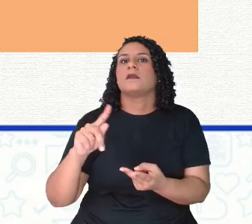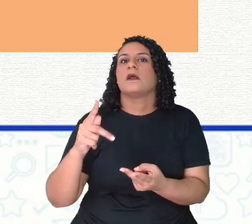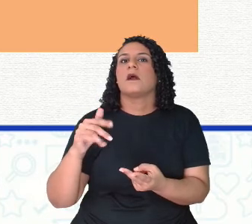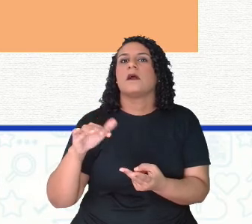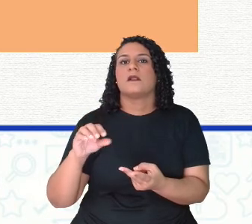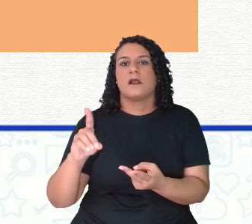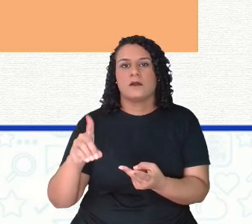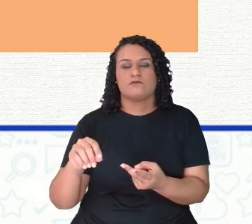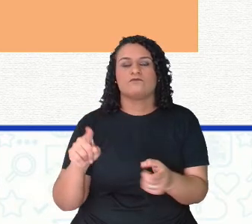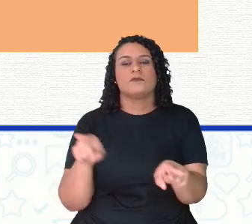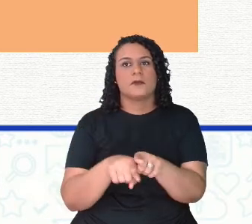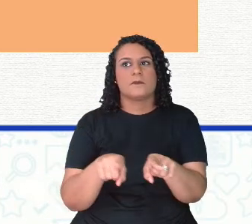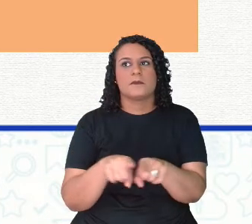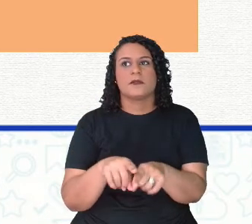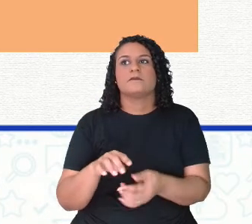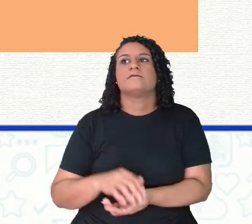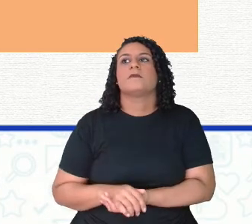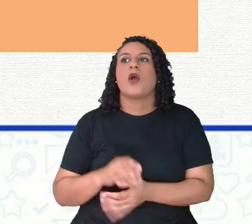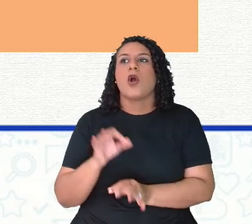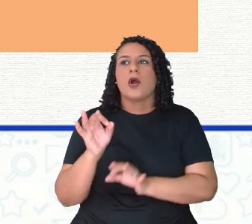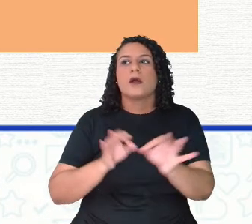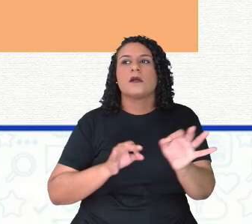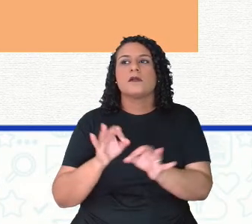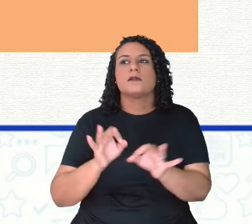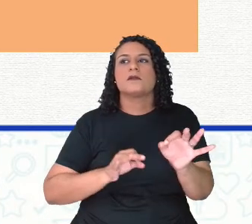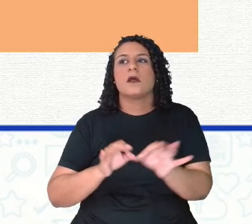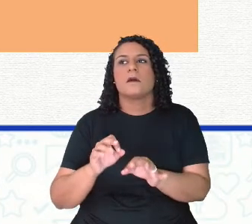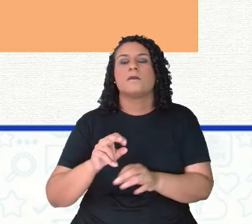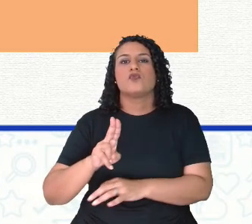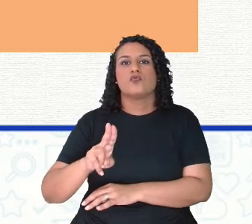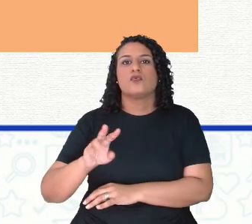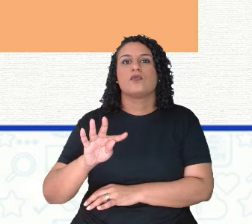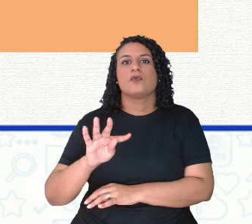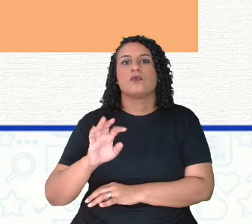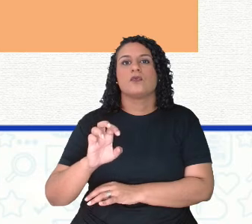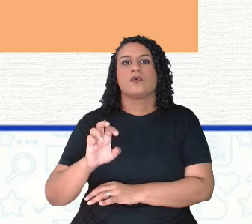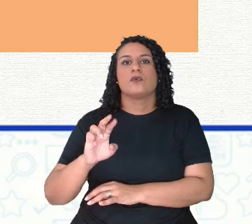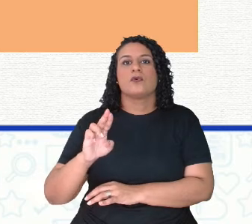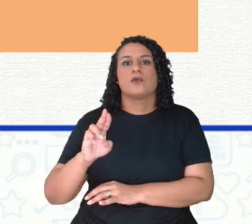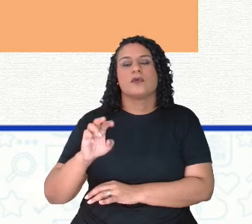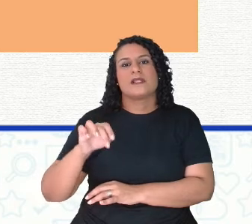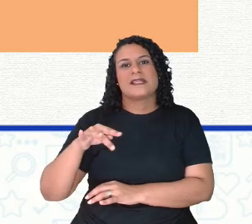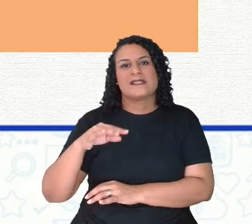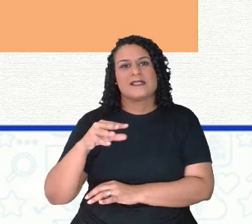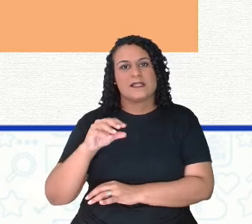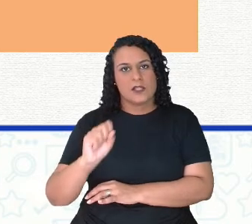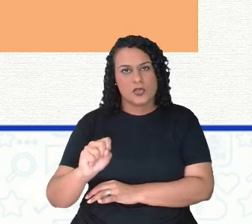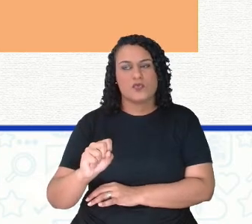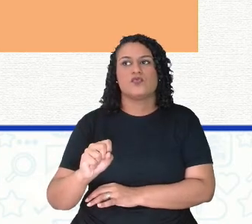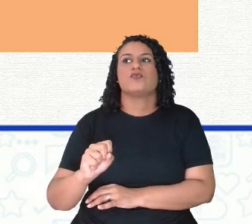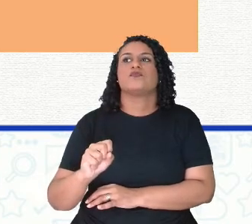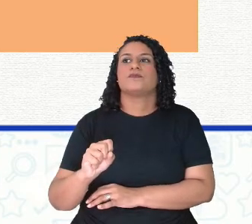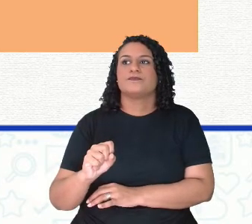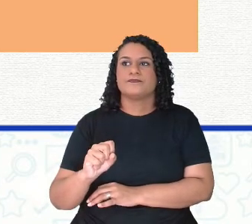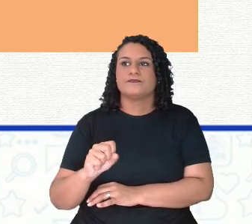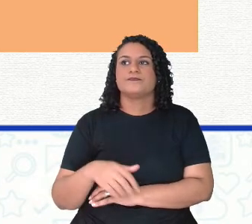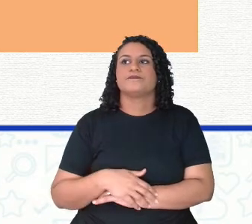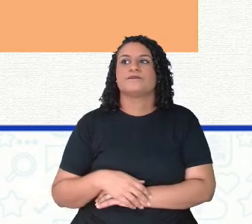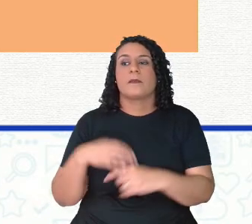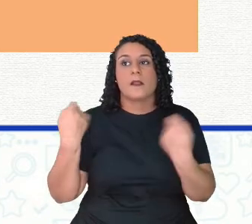Separamos os utensílios necessários e saímos imediatamente. Separamos as